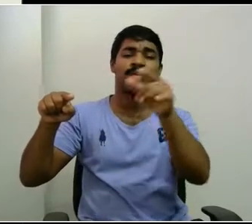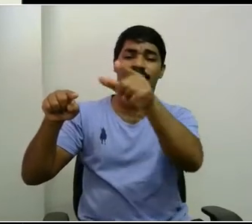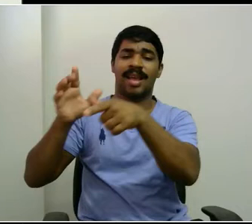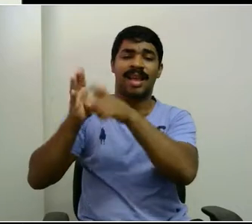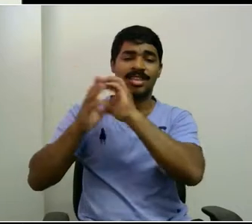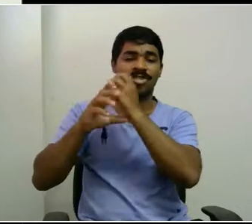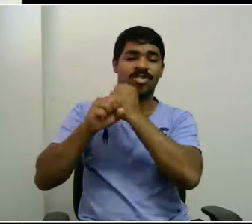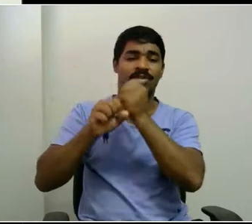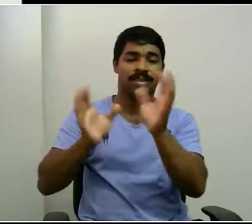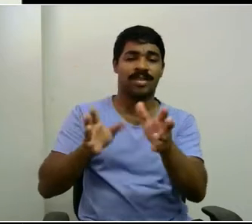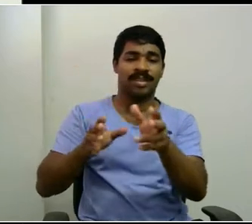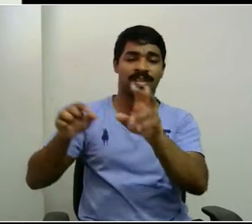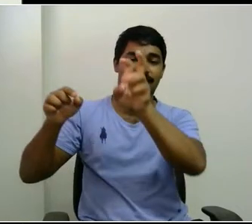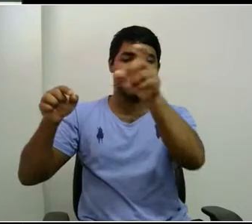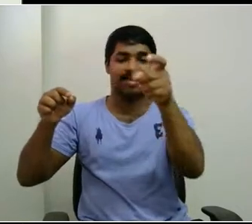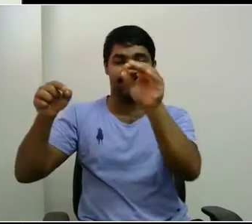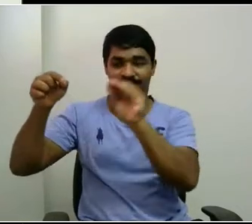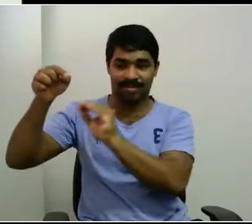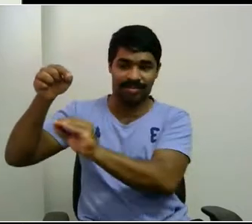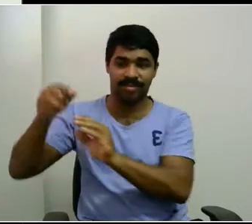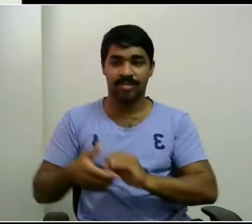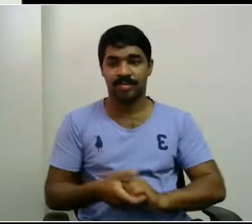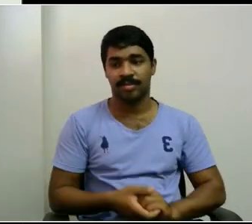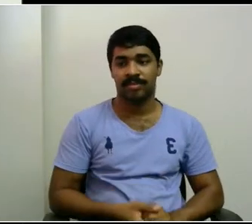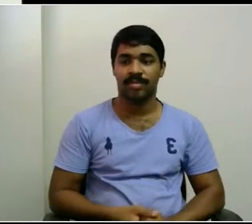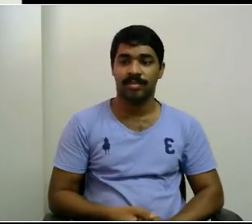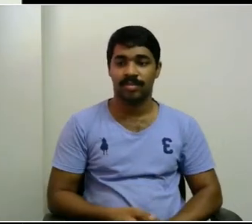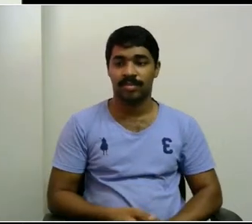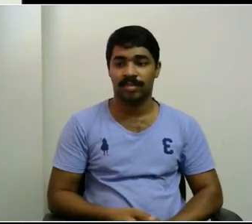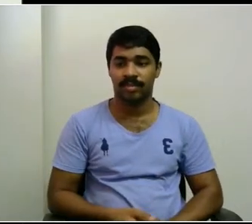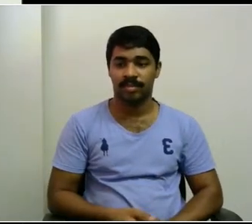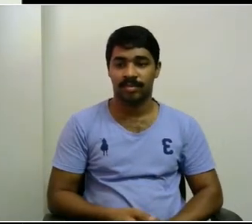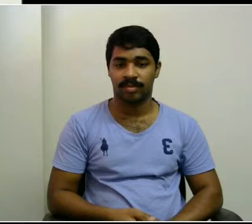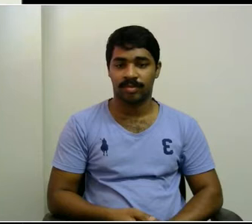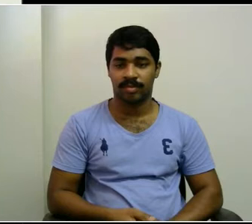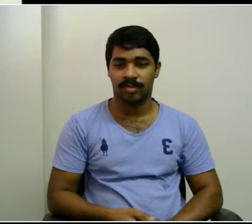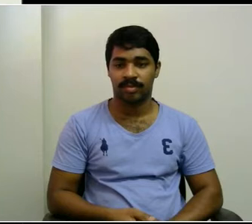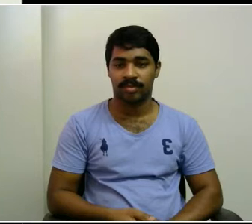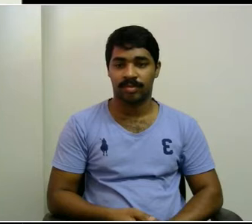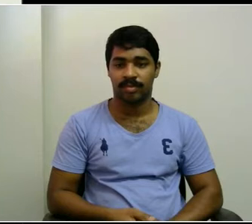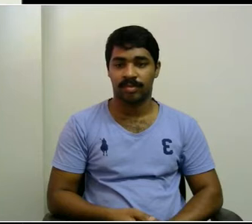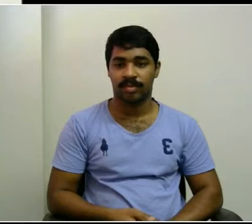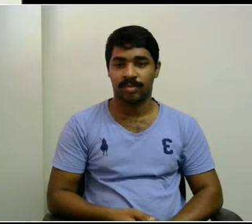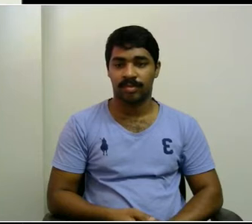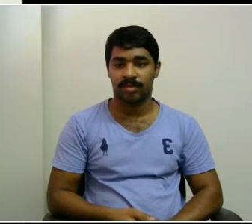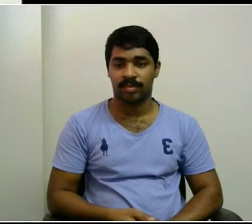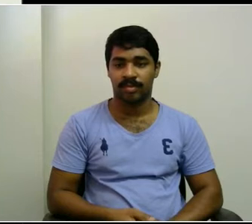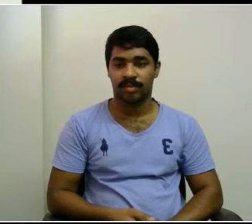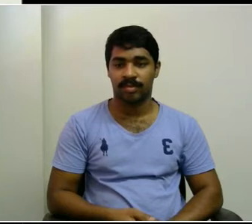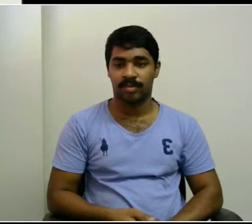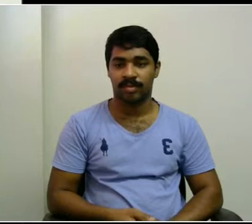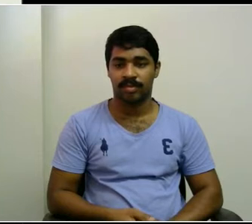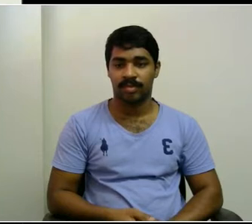ó, 5x. E a do retângulo, né? Tem que ser menor.